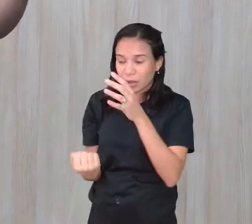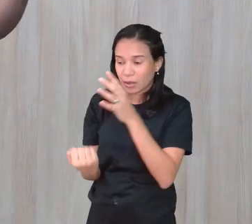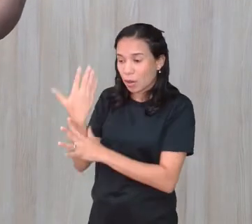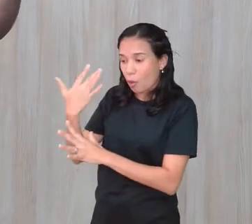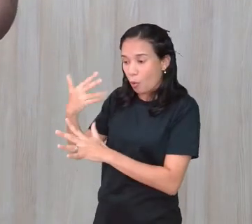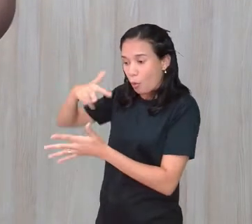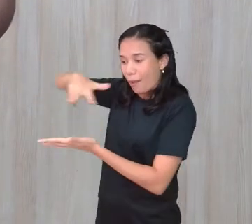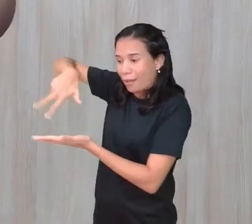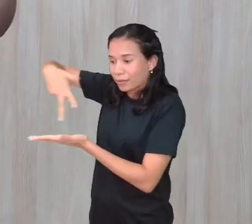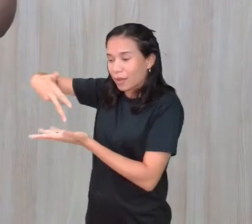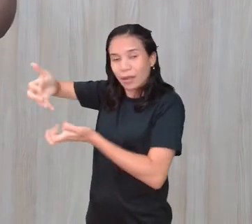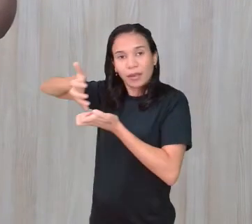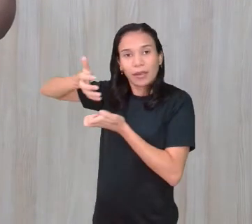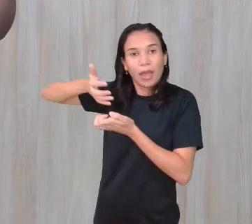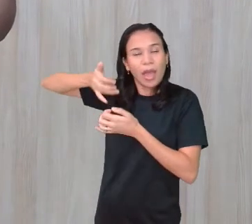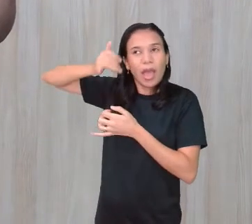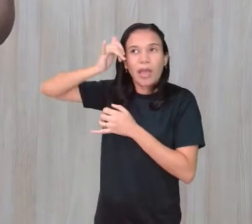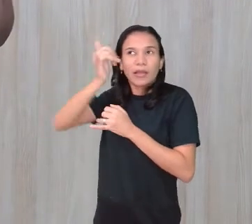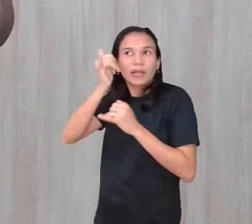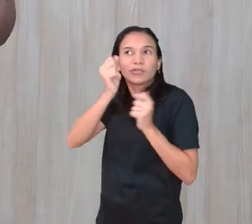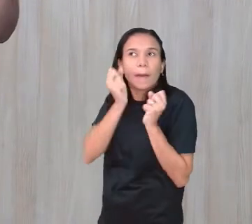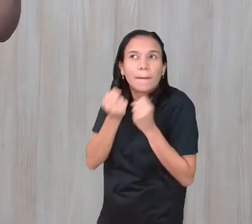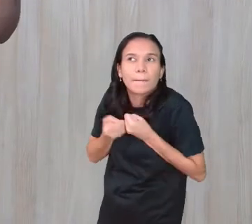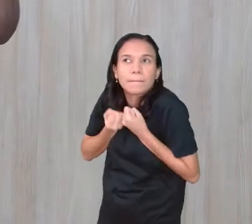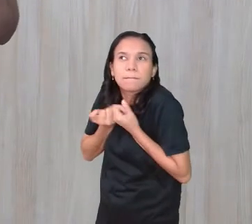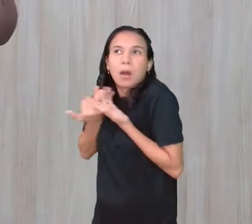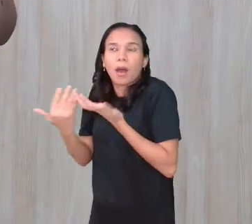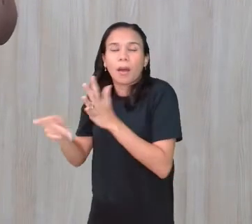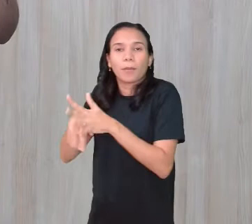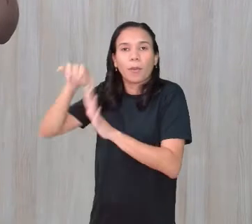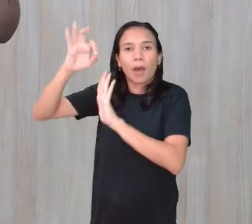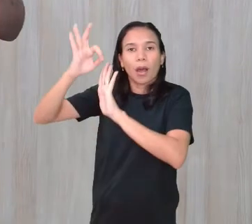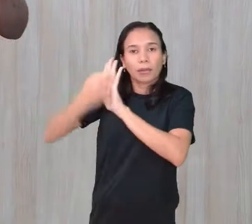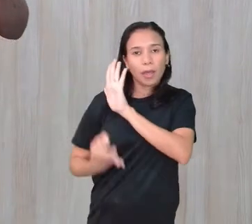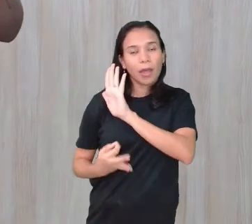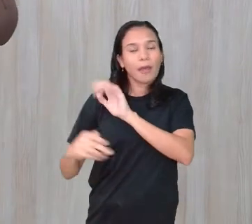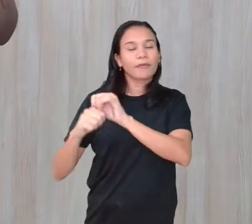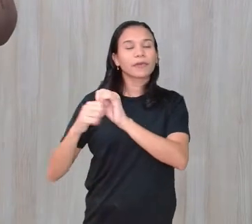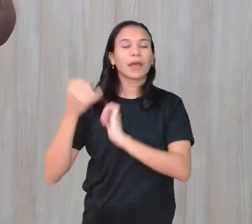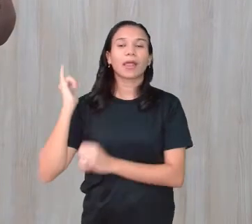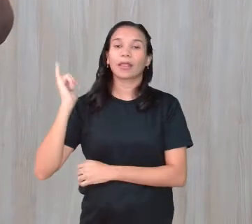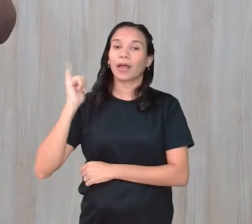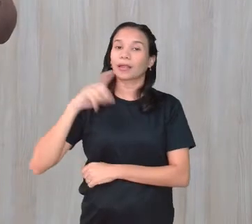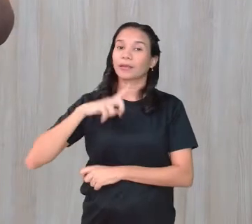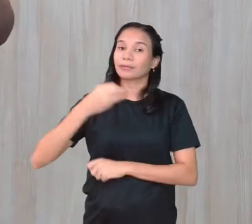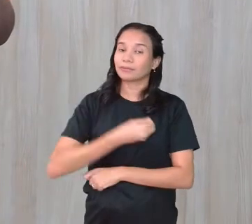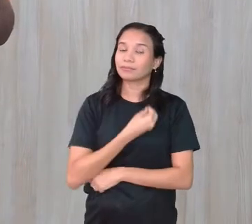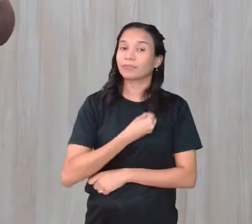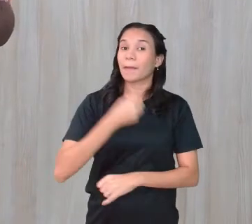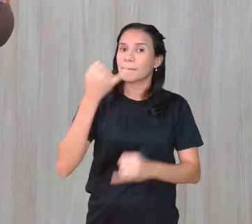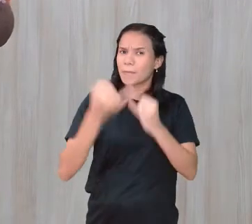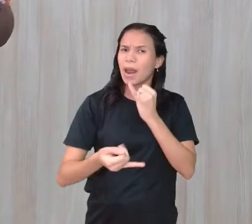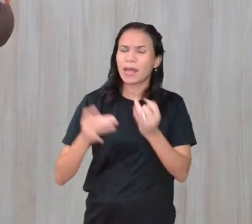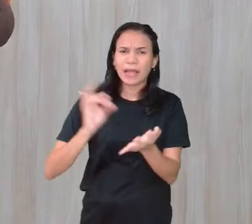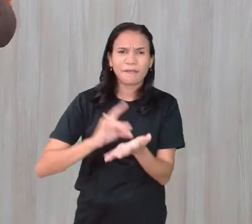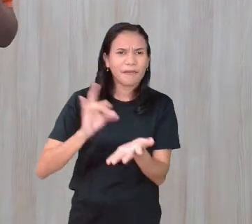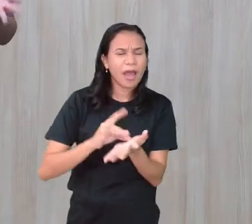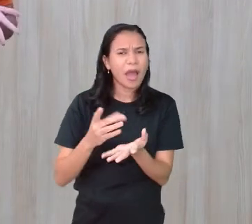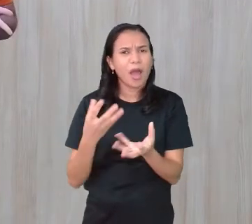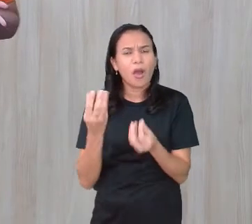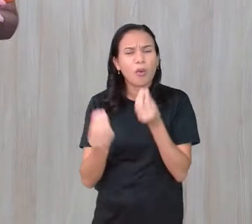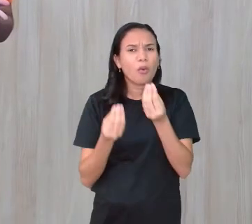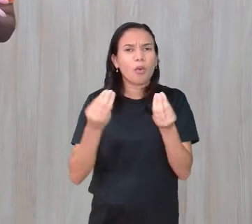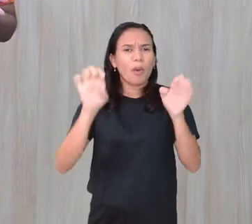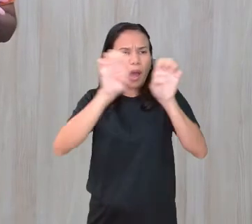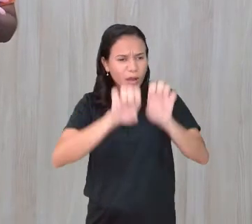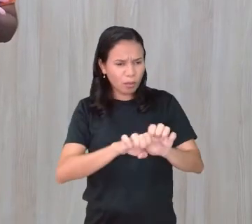sua história, que quer elaborar os elementos do enredo ali, né, para fazer a narrativa funcionar, o que parece muito com a estrutura